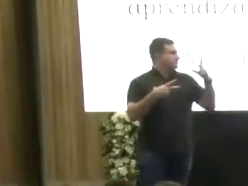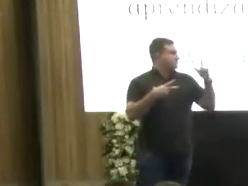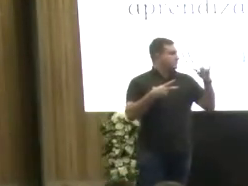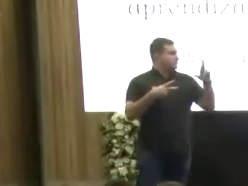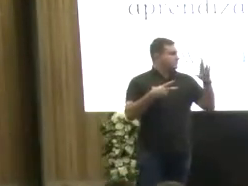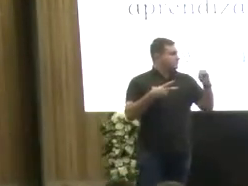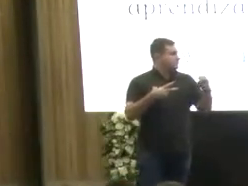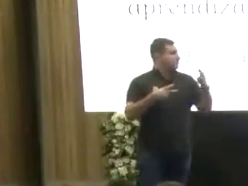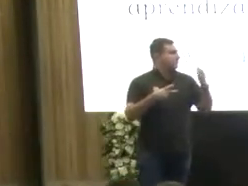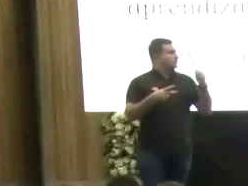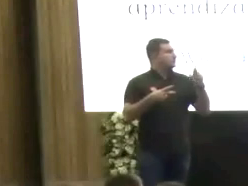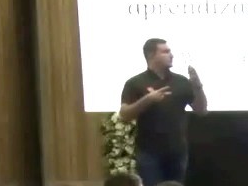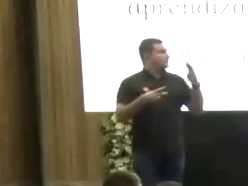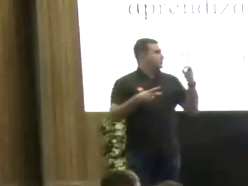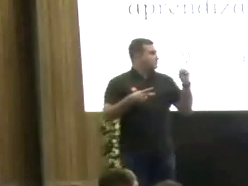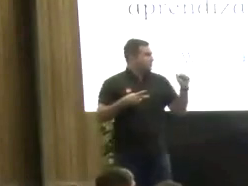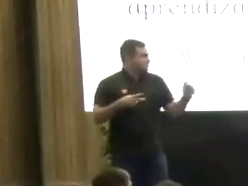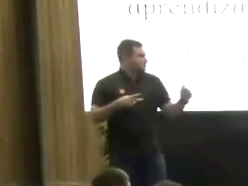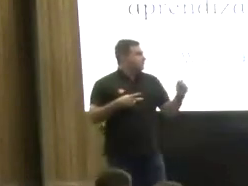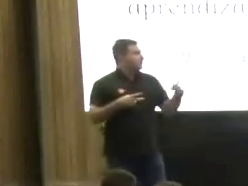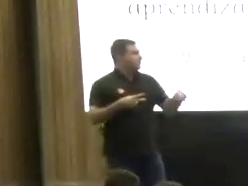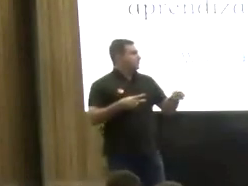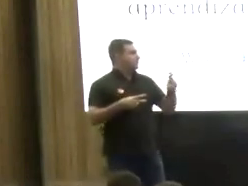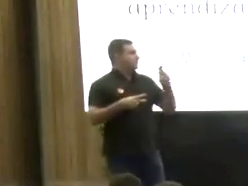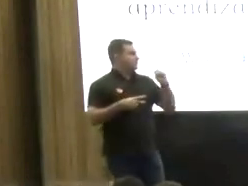professor da UFRN.